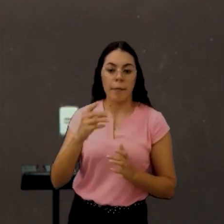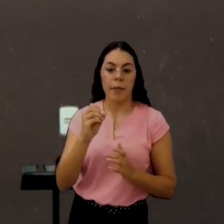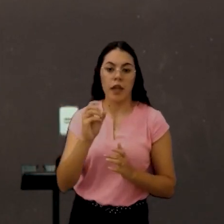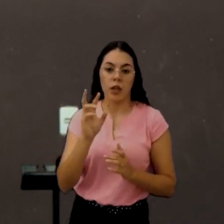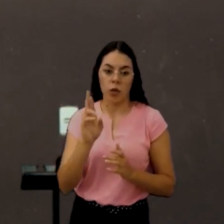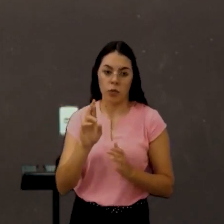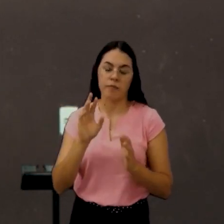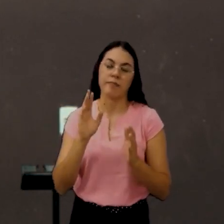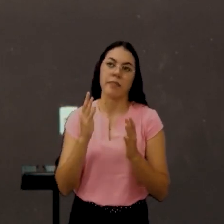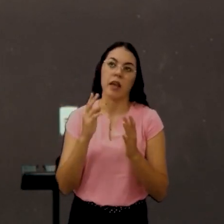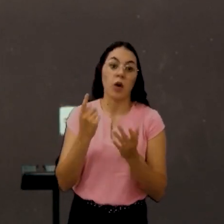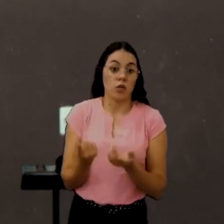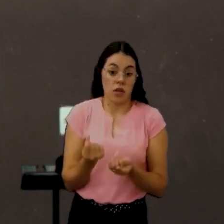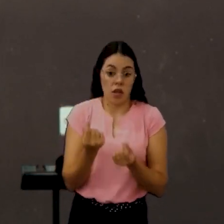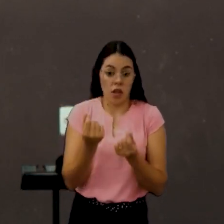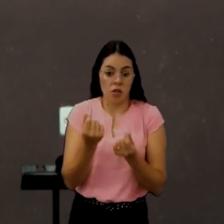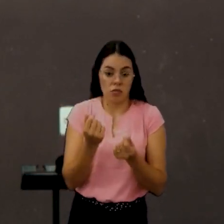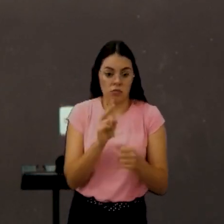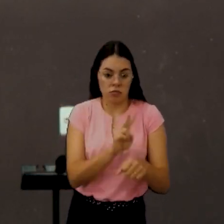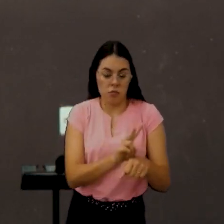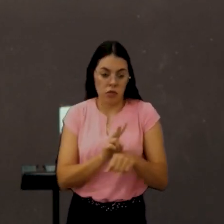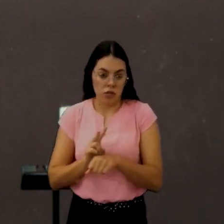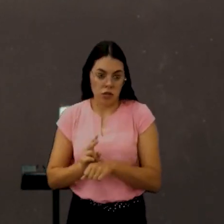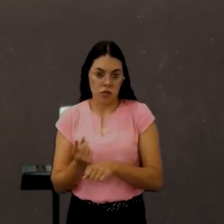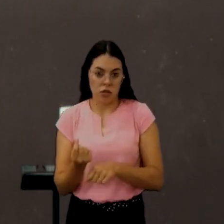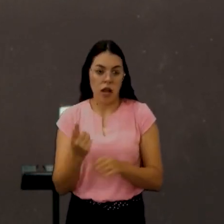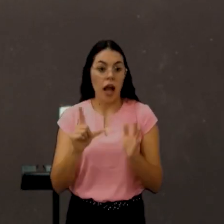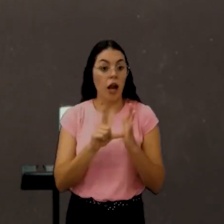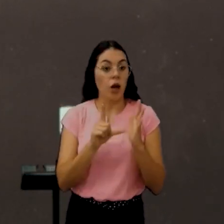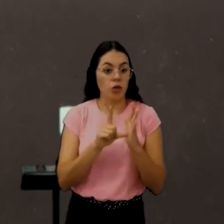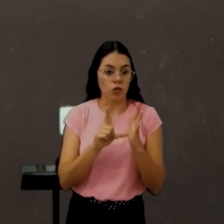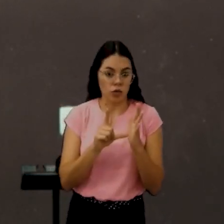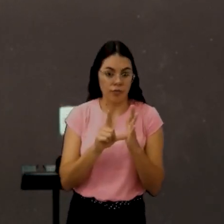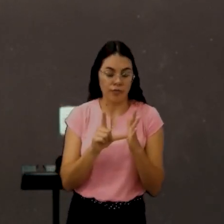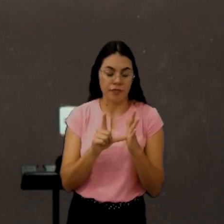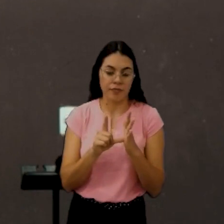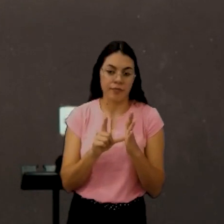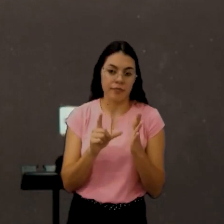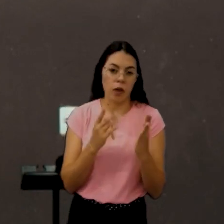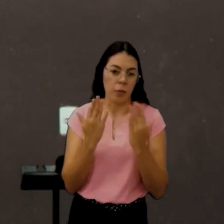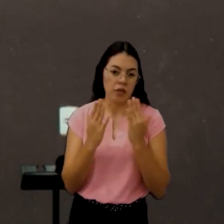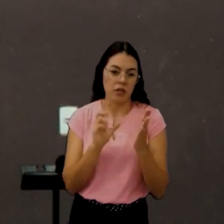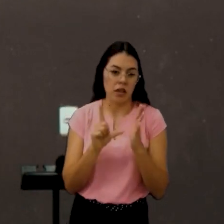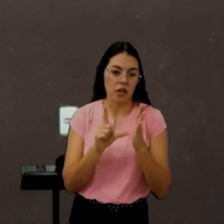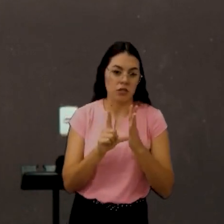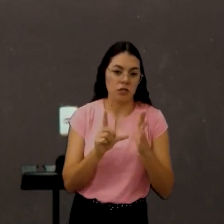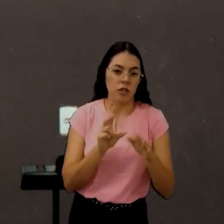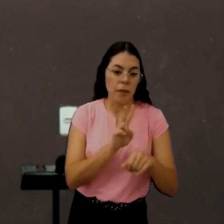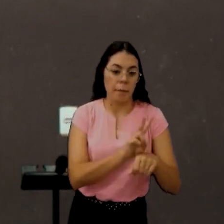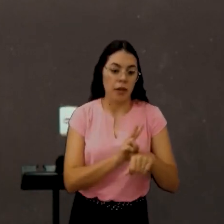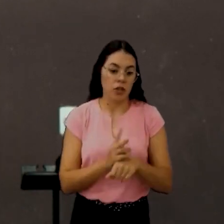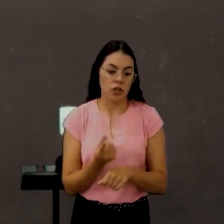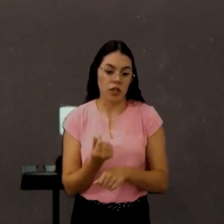dinheiro emprestado, a loja que vai te emprestar, a loja de penhor que vai te emprestar, ela vai dizer o seguinte: olha, você vai ter